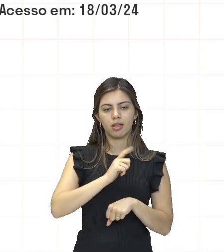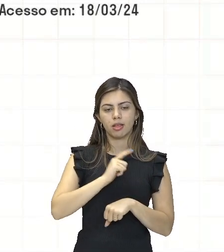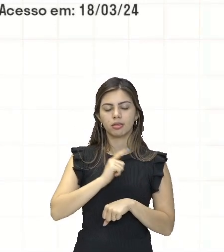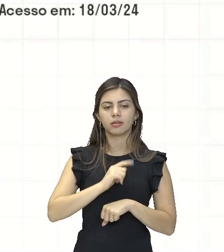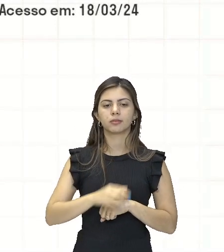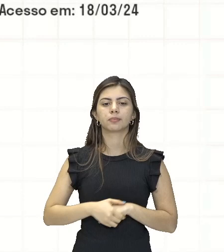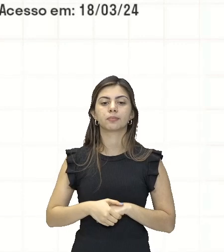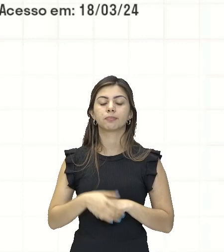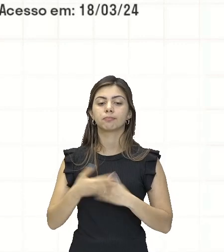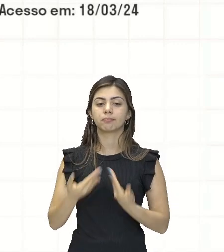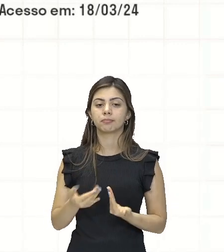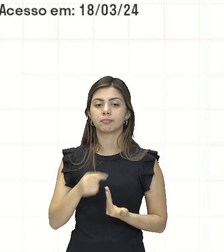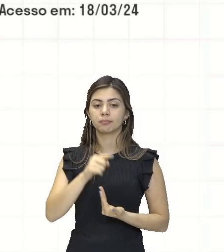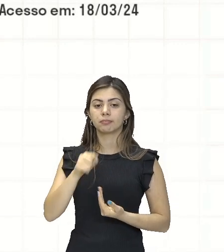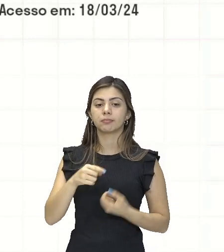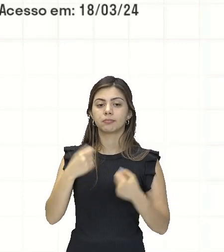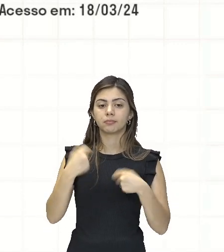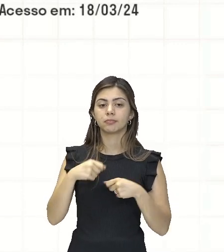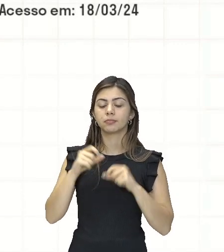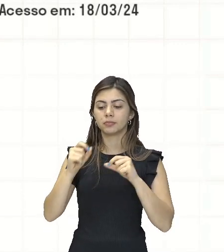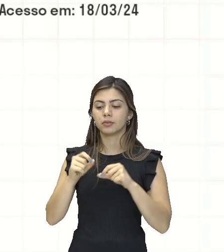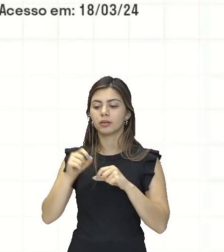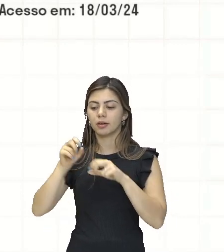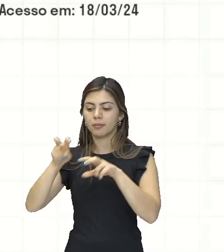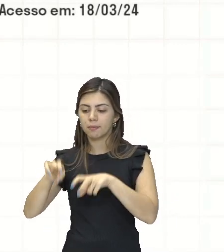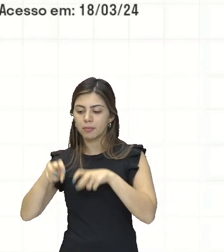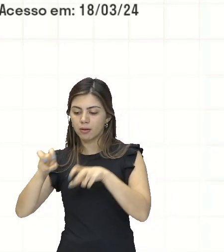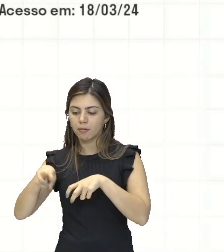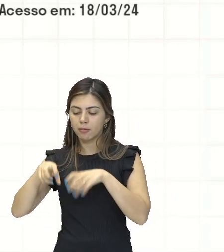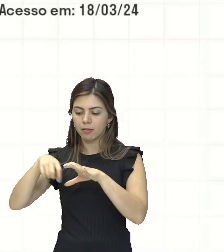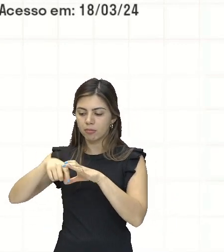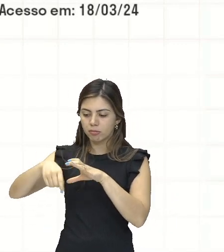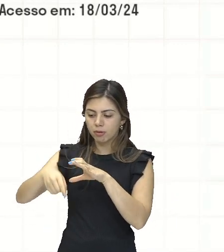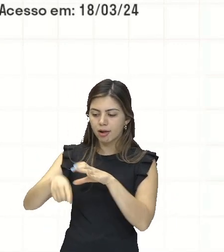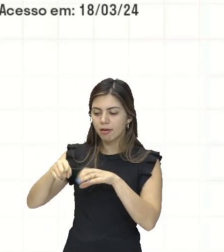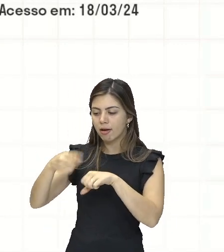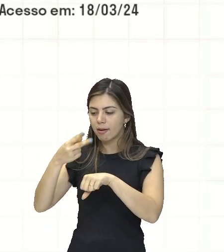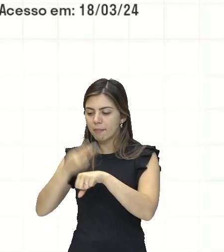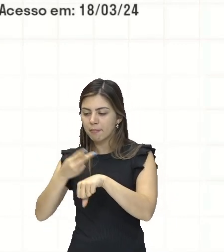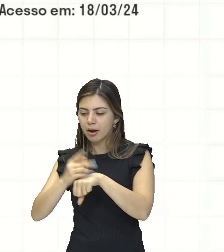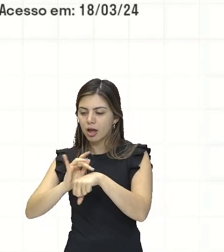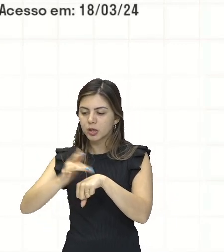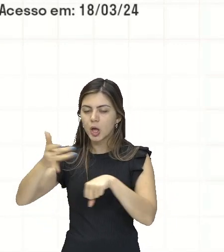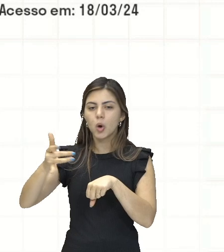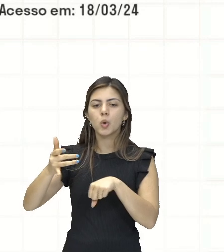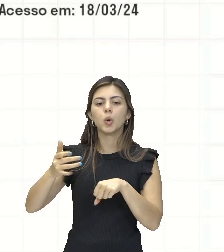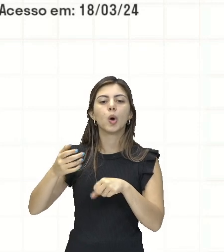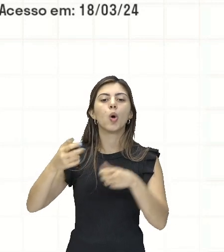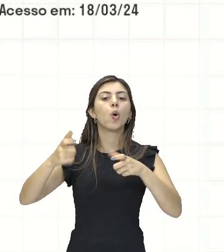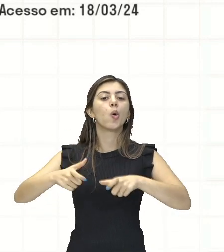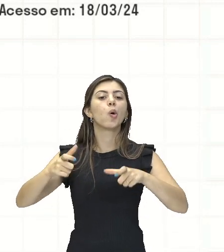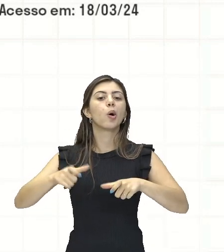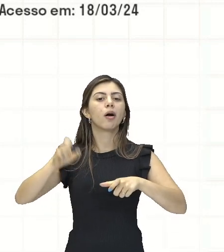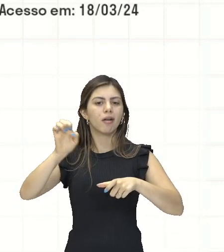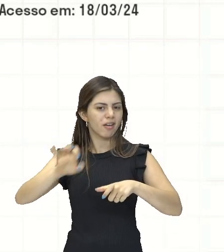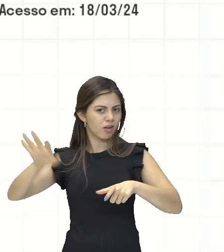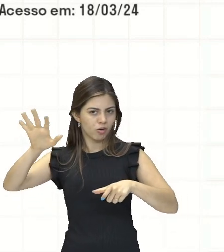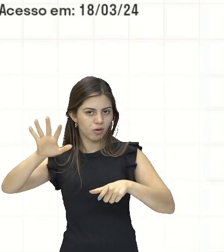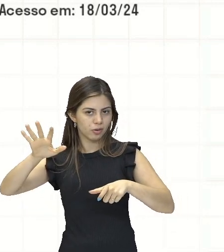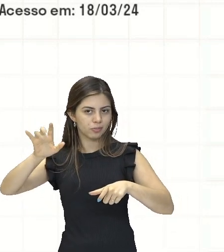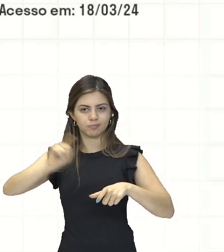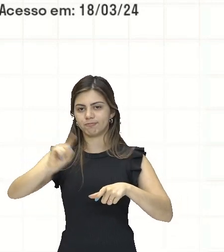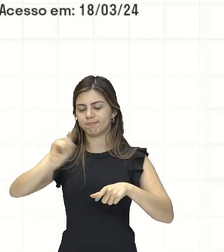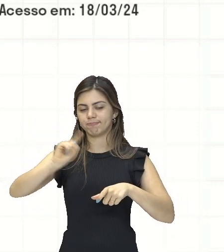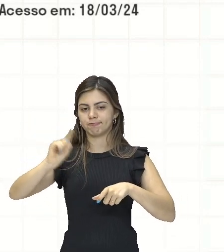isso vão explorar as minas de prata e de ouro. Onde eles vão explorar? Na Europa?